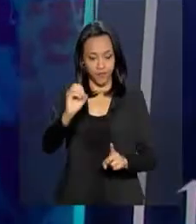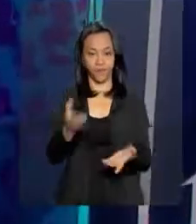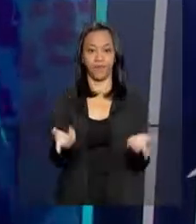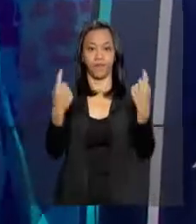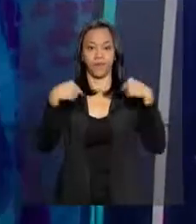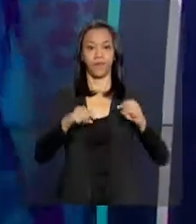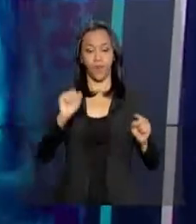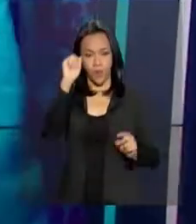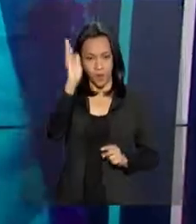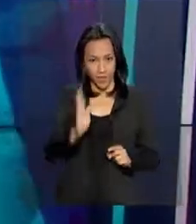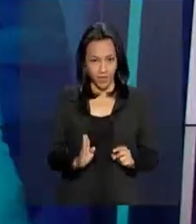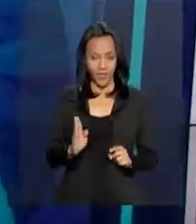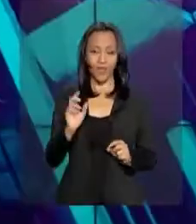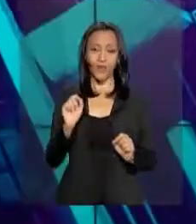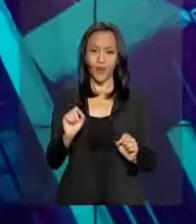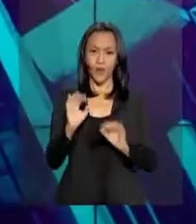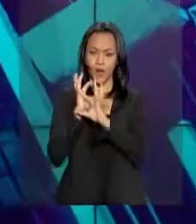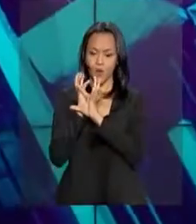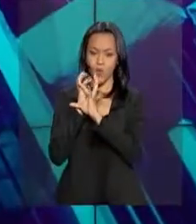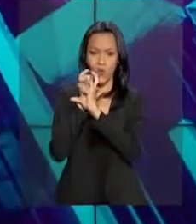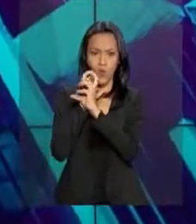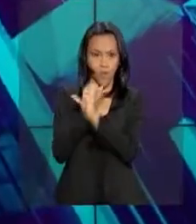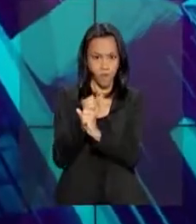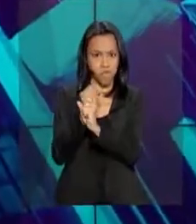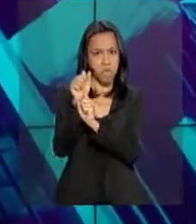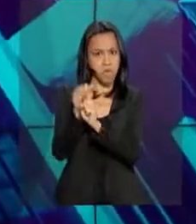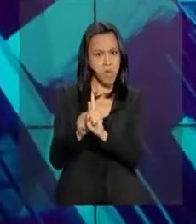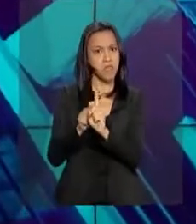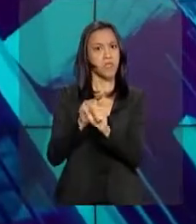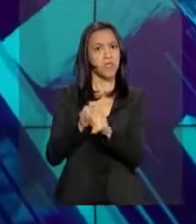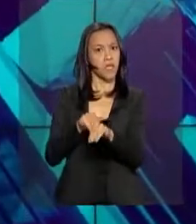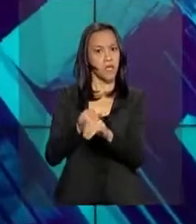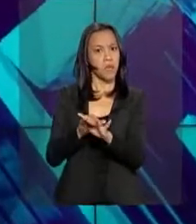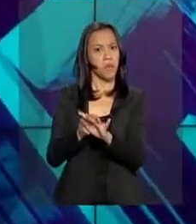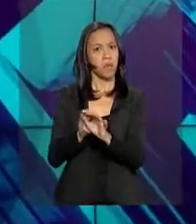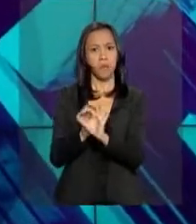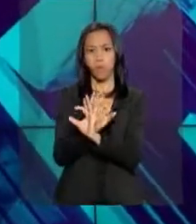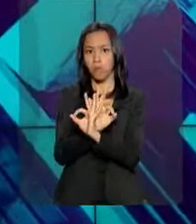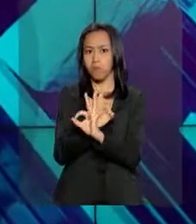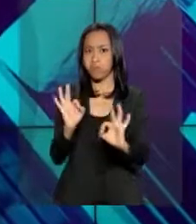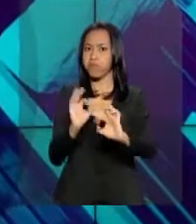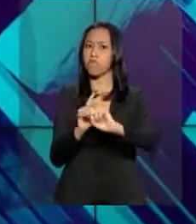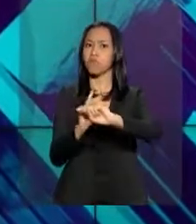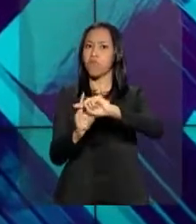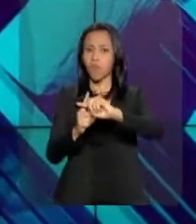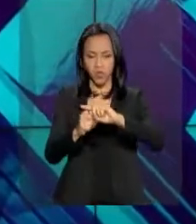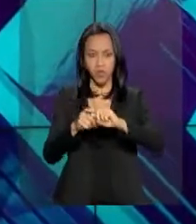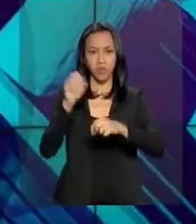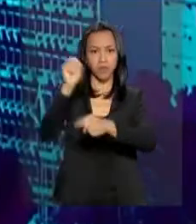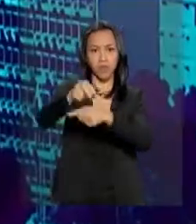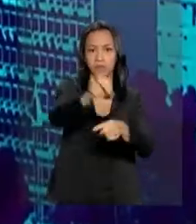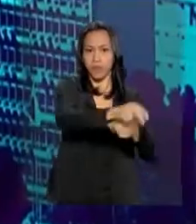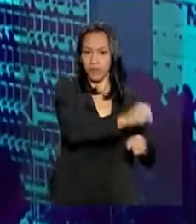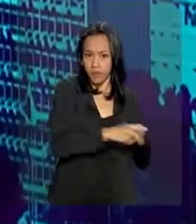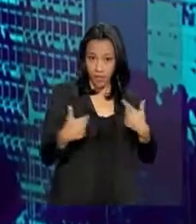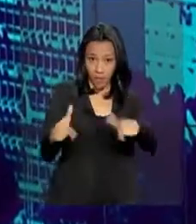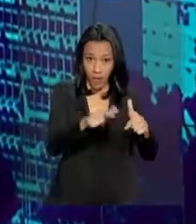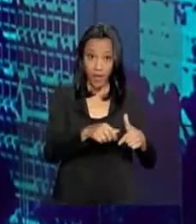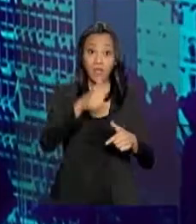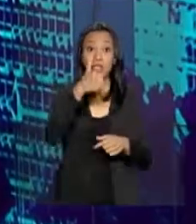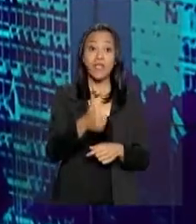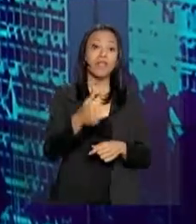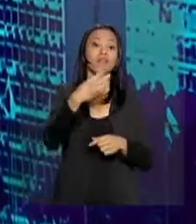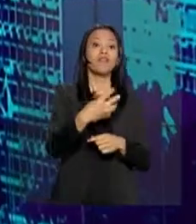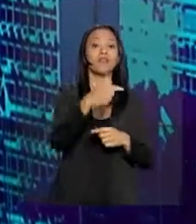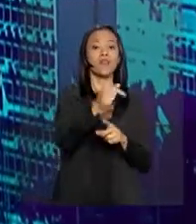O Brasil fechou o mês de setembro com saldo positivo na geração de empregos. Foram mais de 137 mil novas